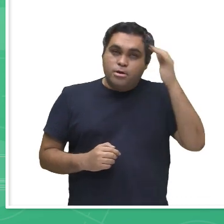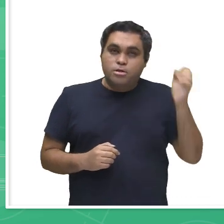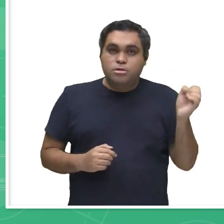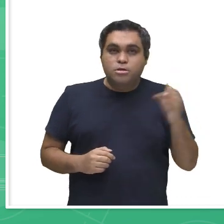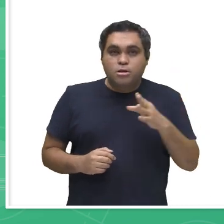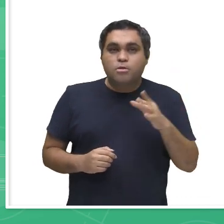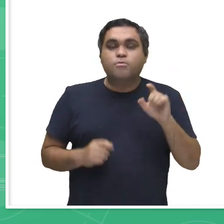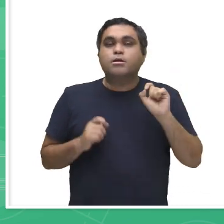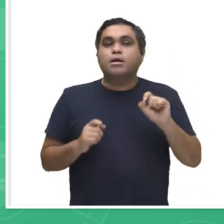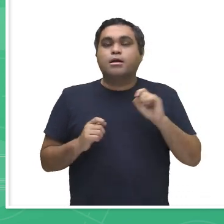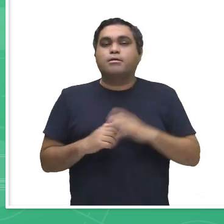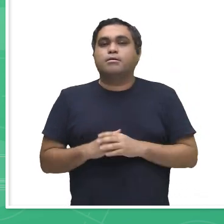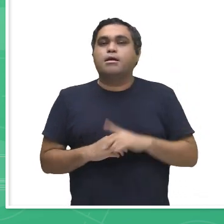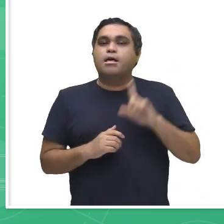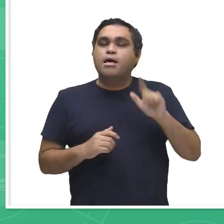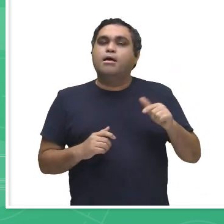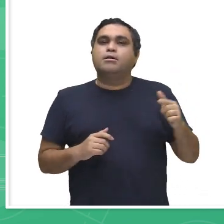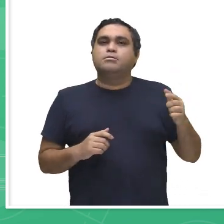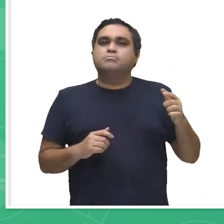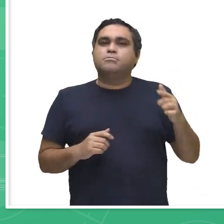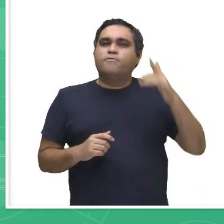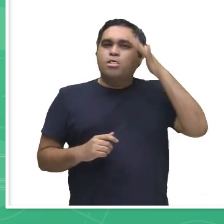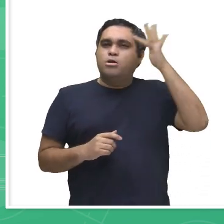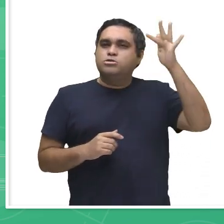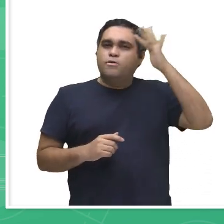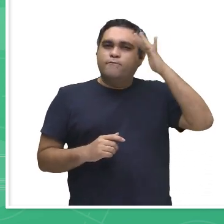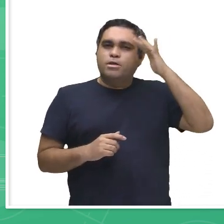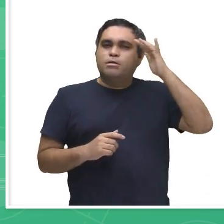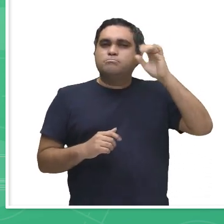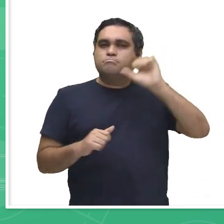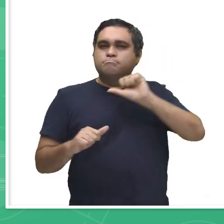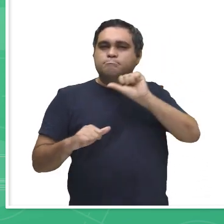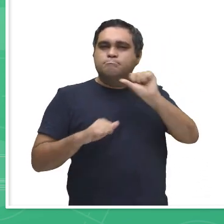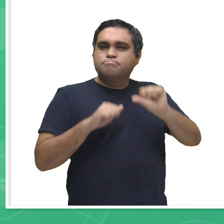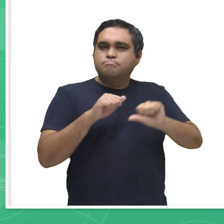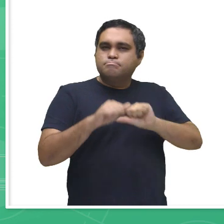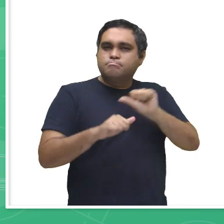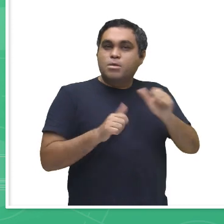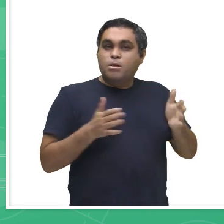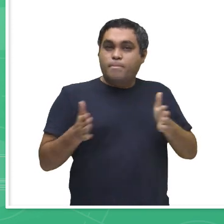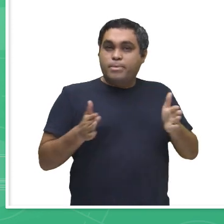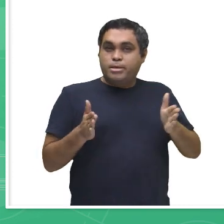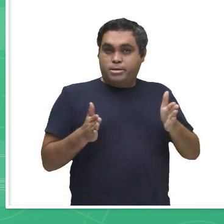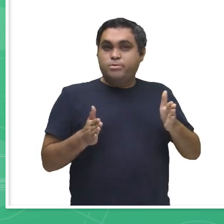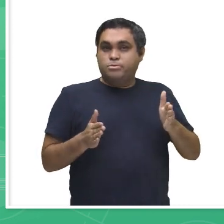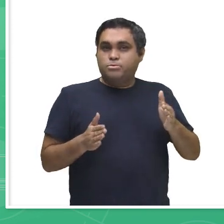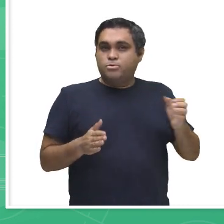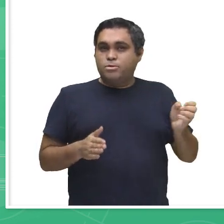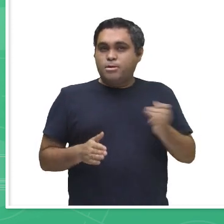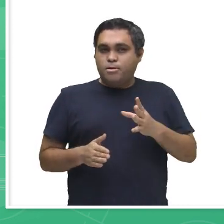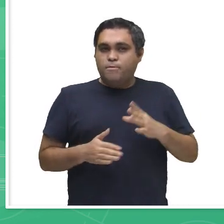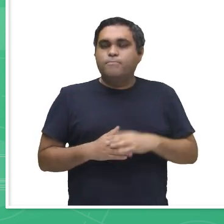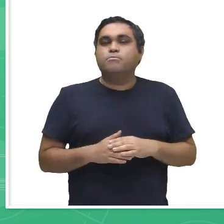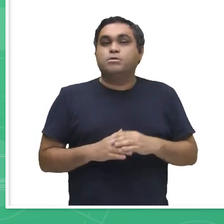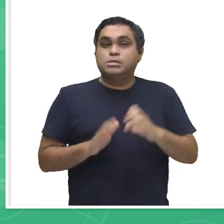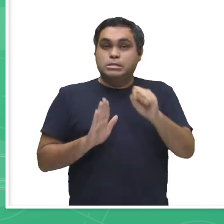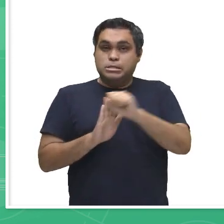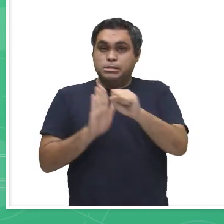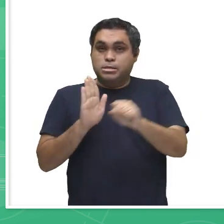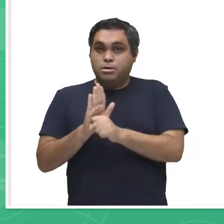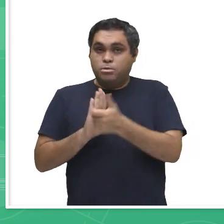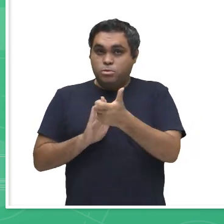filosofia desenvolvida na chamada Era Moderna, entre os séculos XV